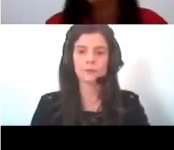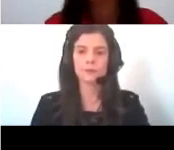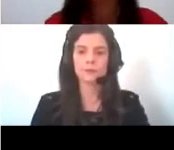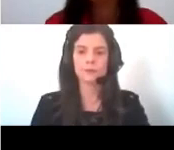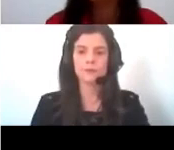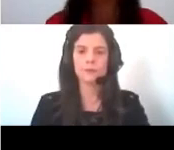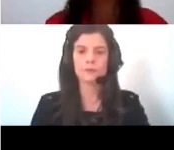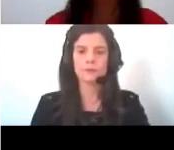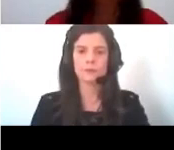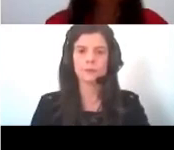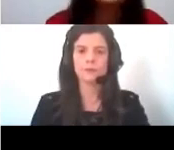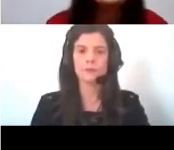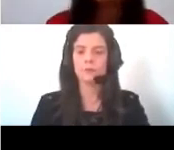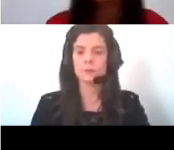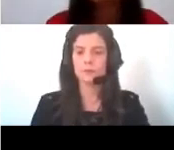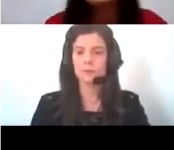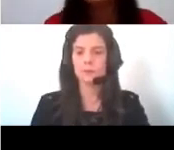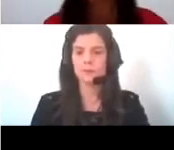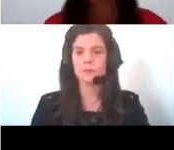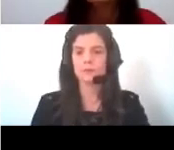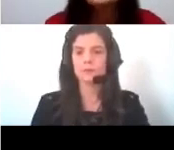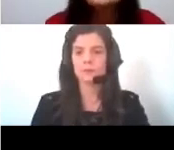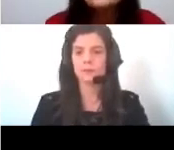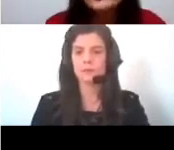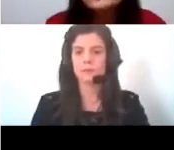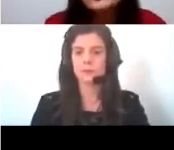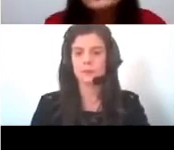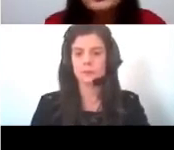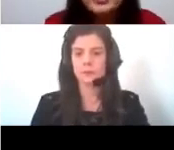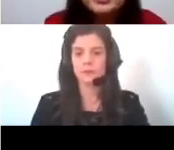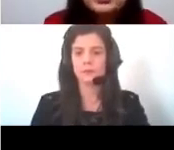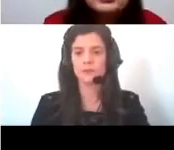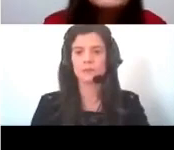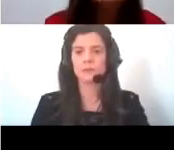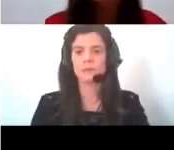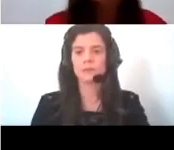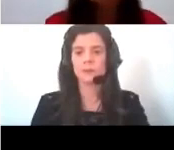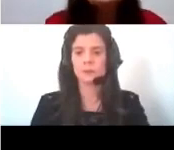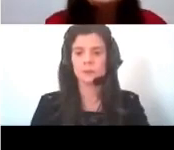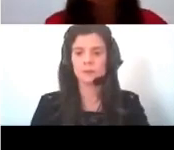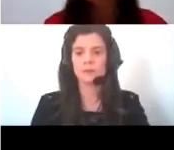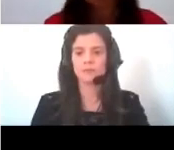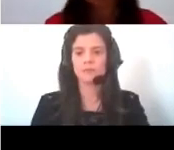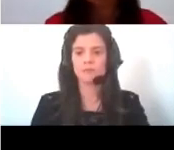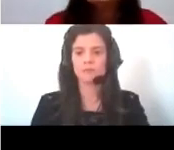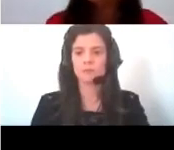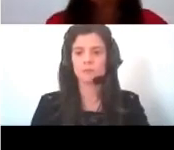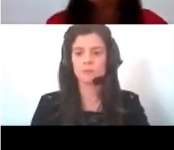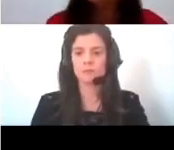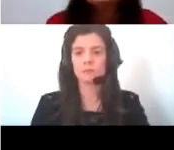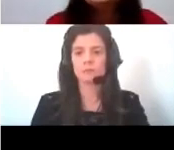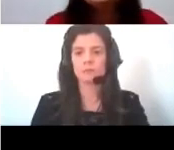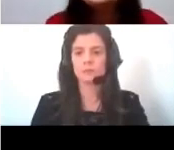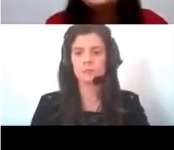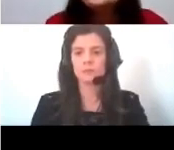Então, lá eles fazem todo o suporte, o atendimento a nós, usuários da intranet, e também conta lá